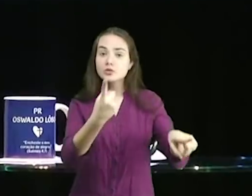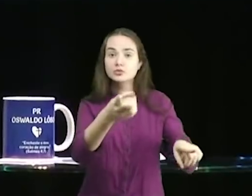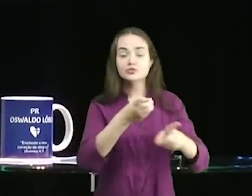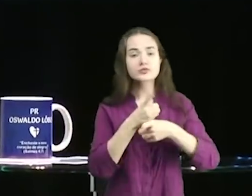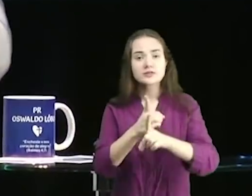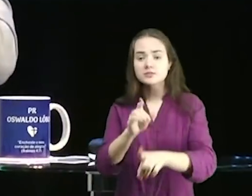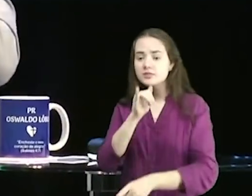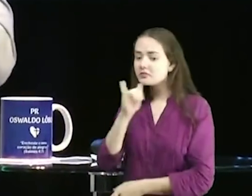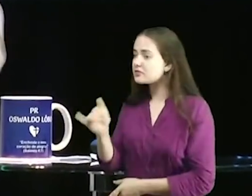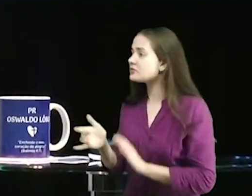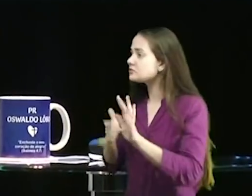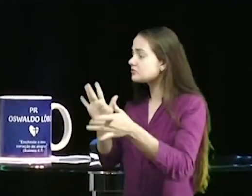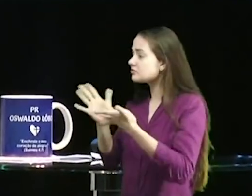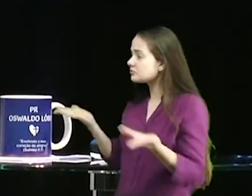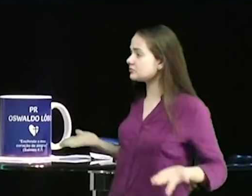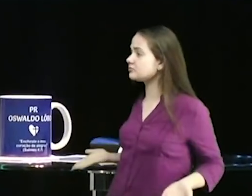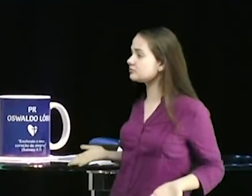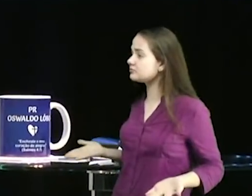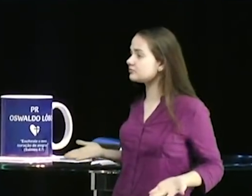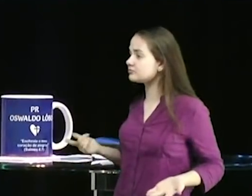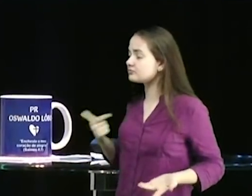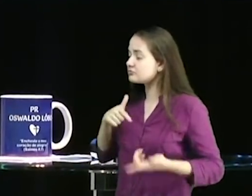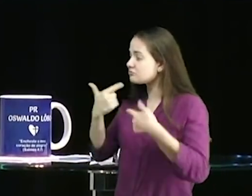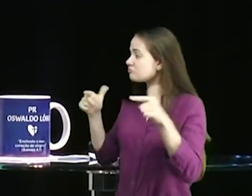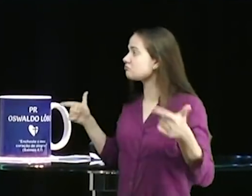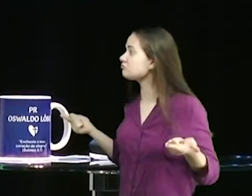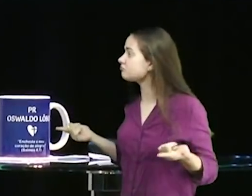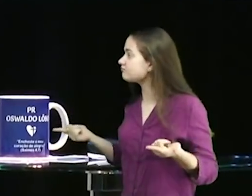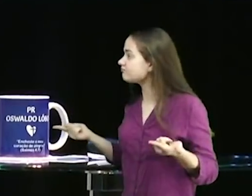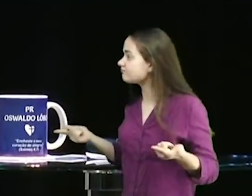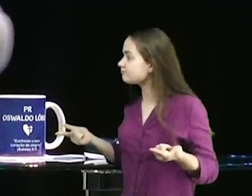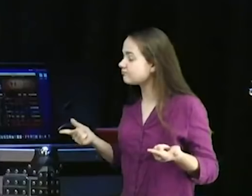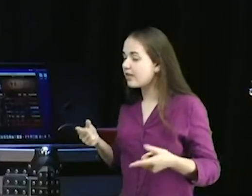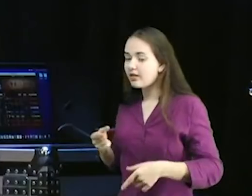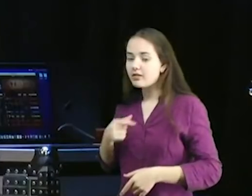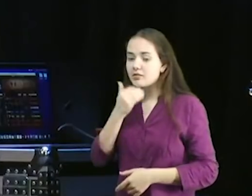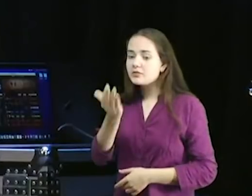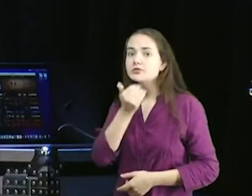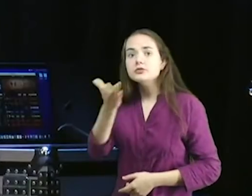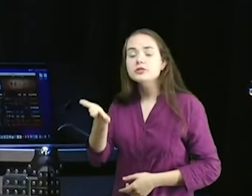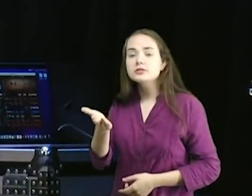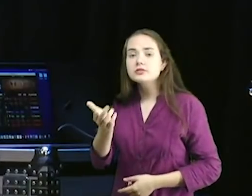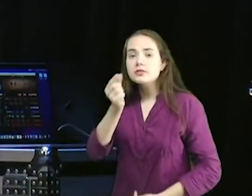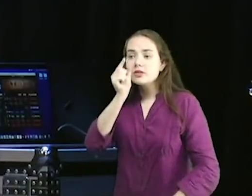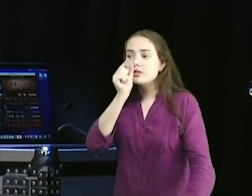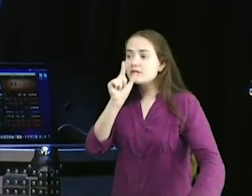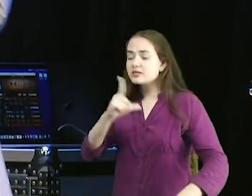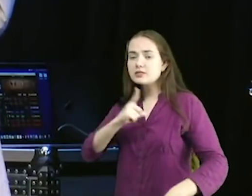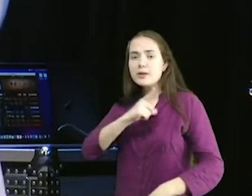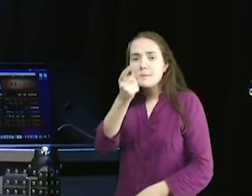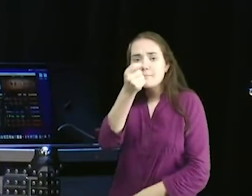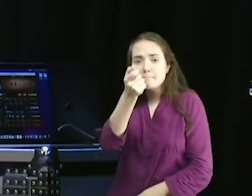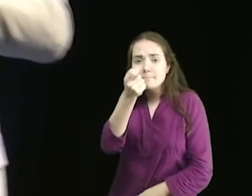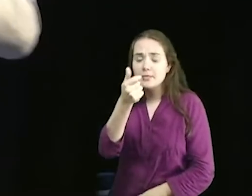Filipe, vai dizer assim: Senhor, o que a gente tem não dá, o que a gente tem não serve,